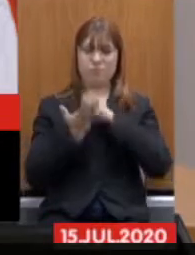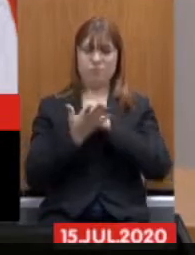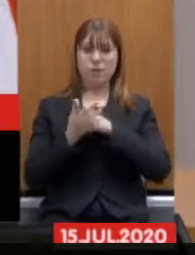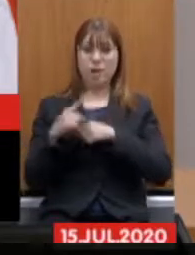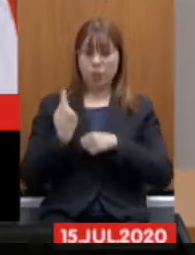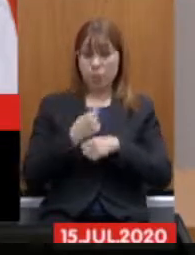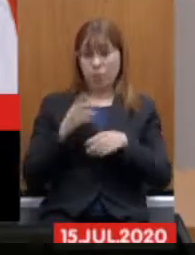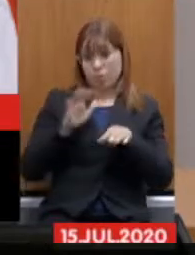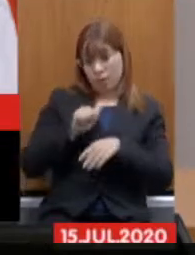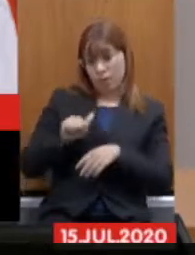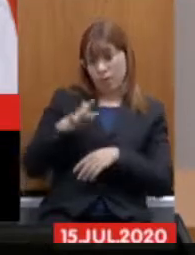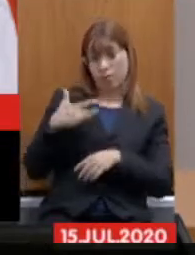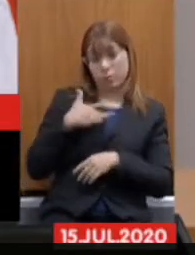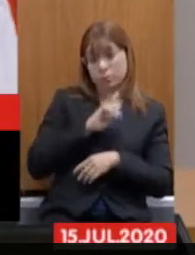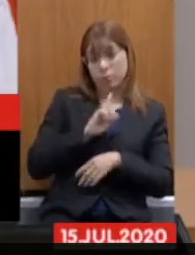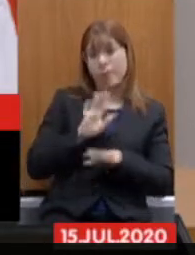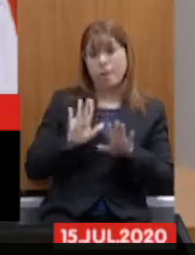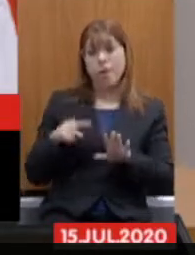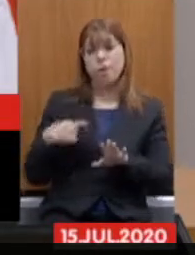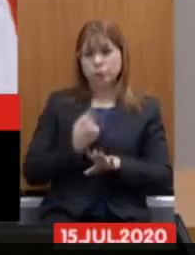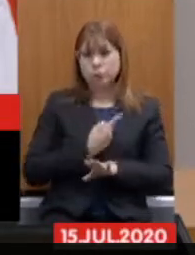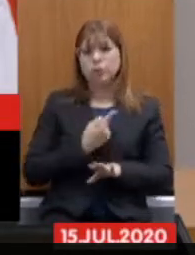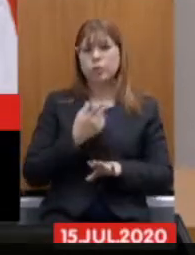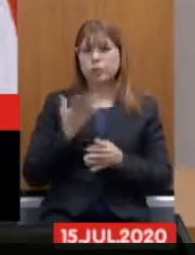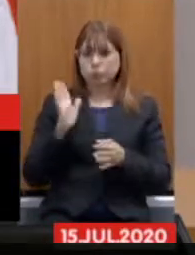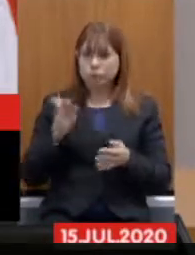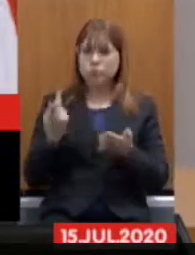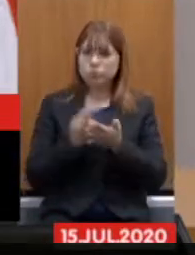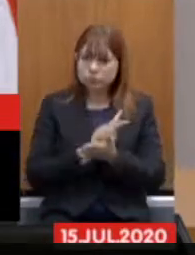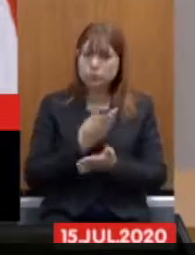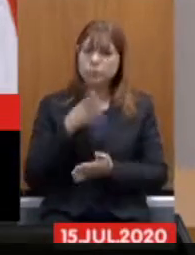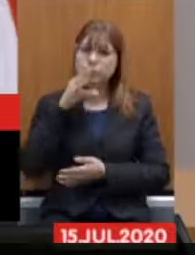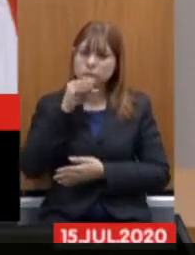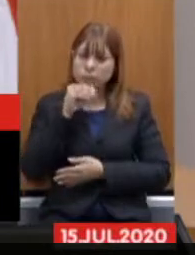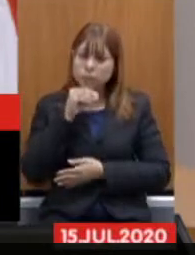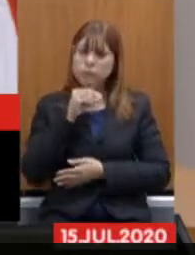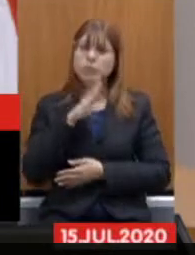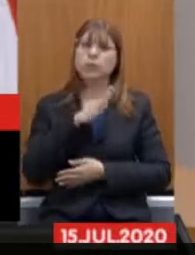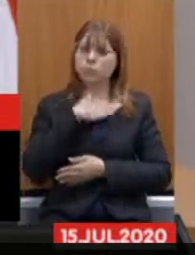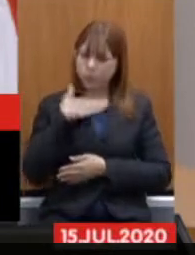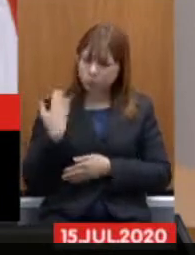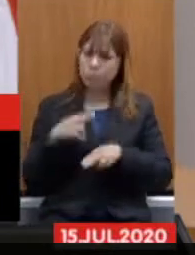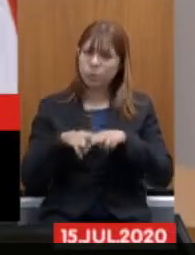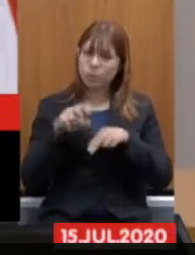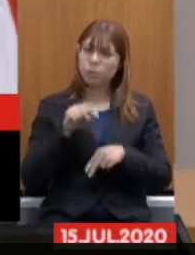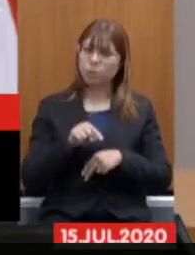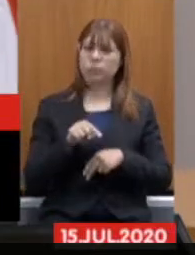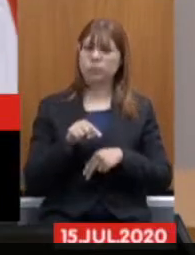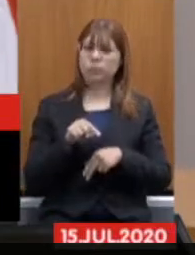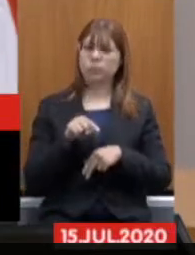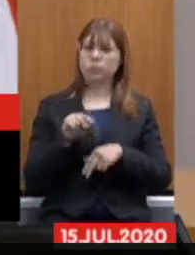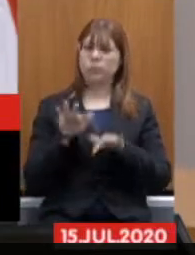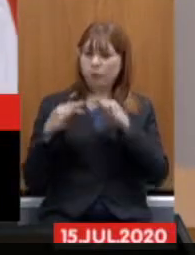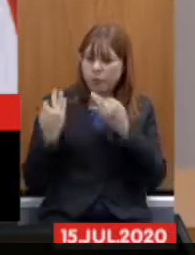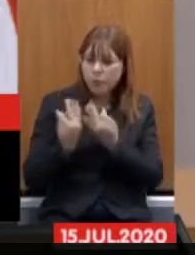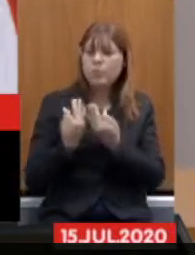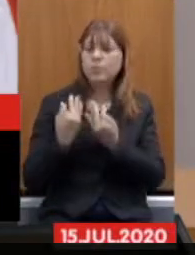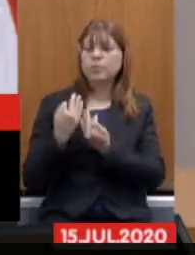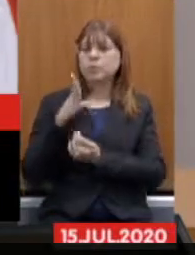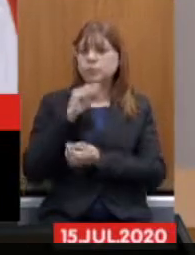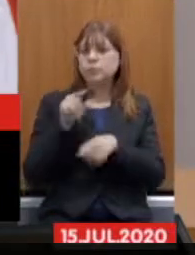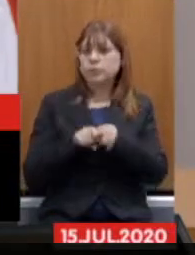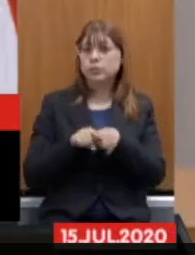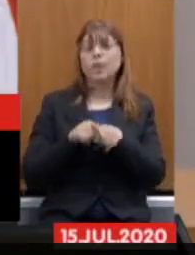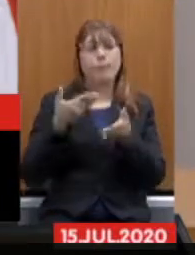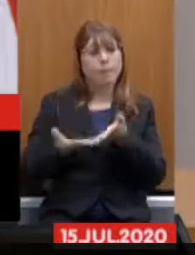morremos já perdemos trabalhadores em educação familiares de trabalhadores em educação e todo dia